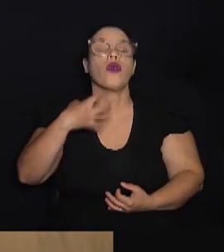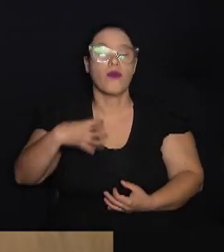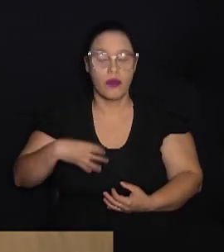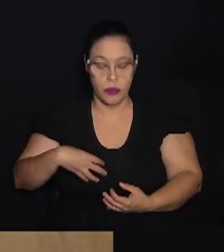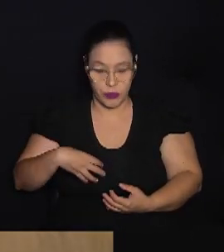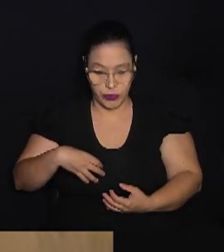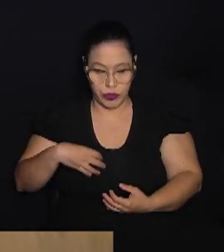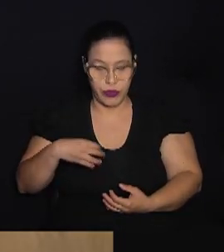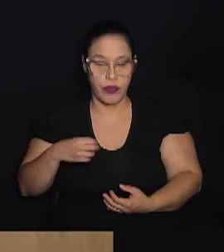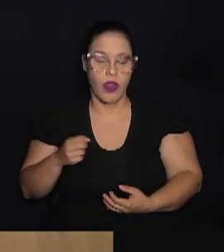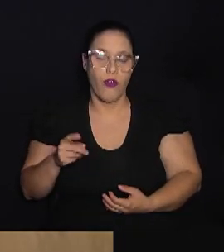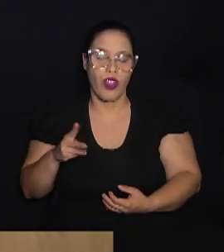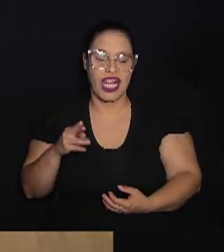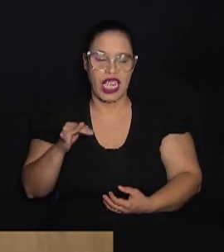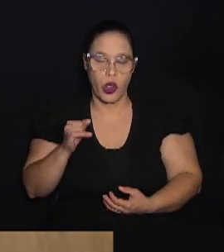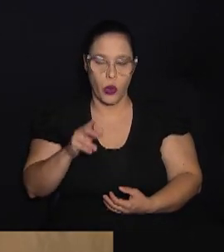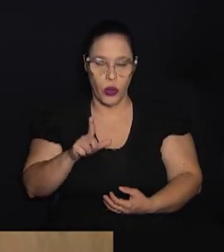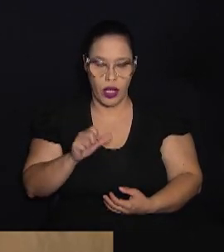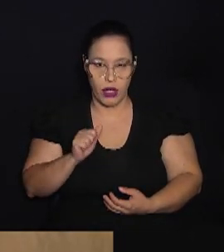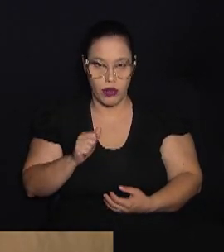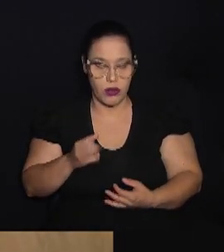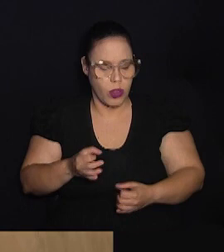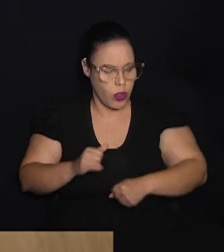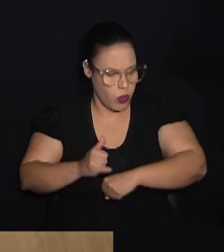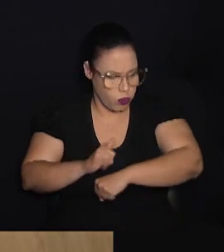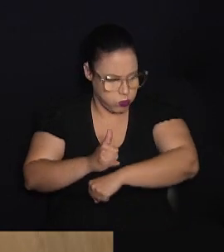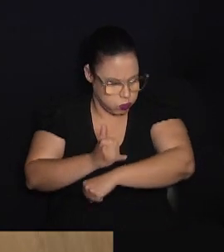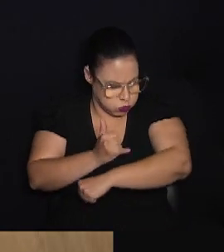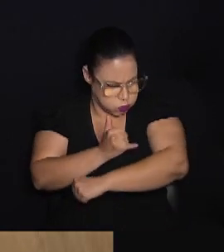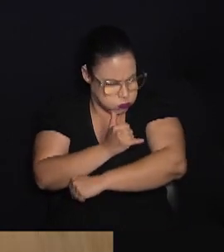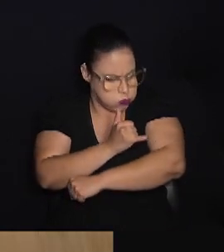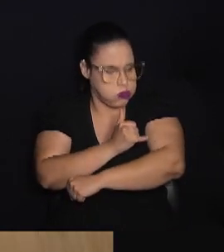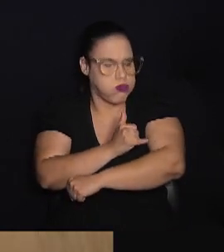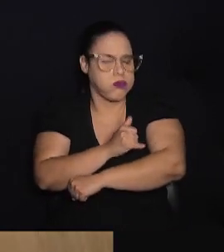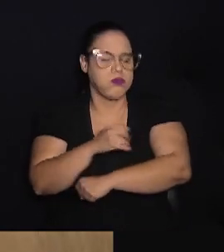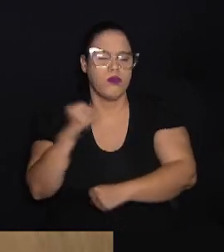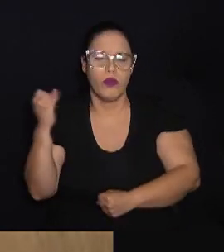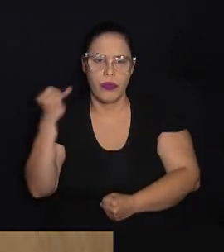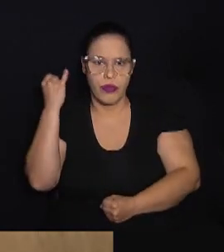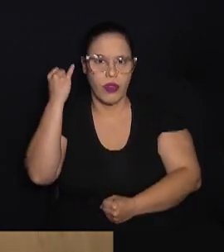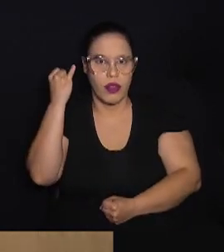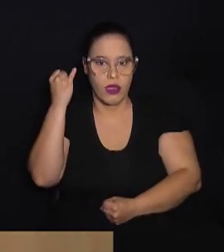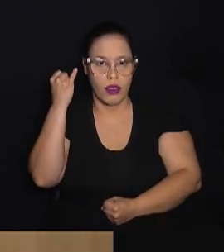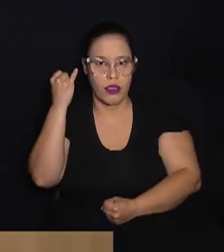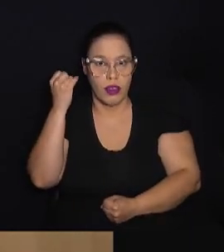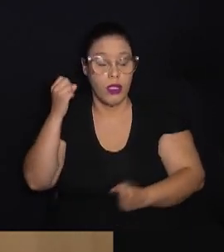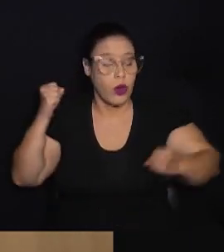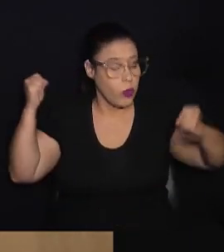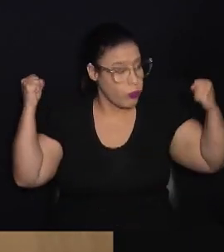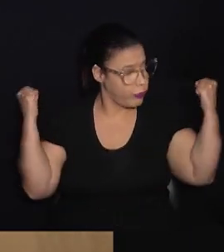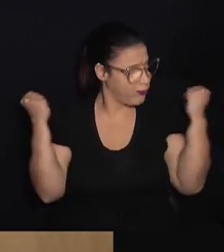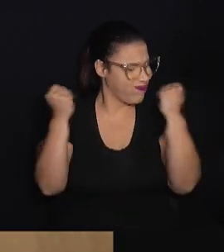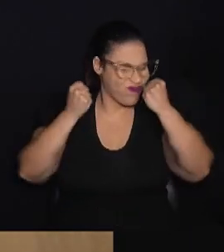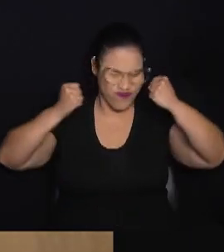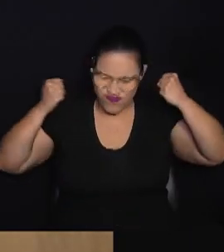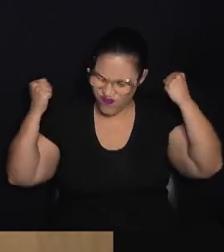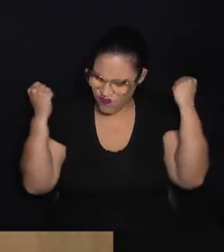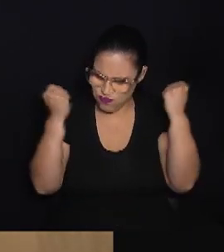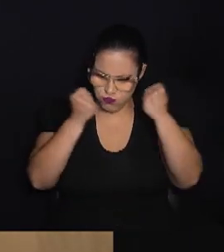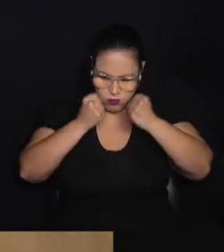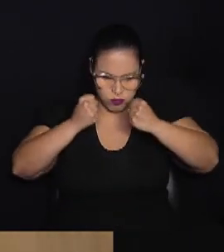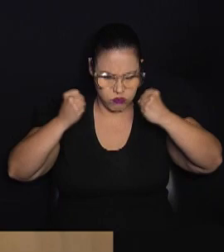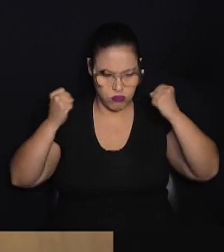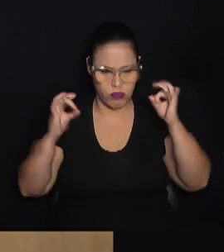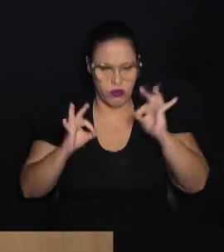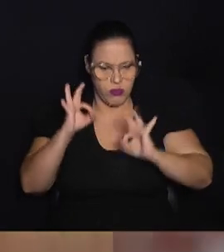de vesícula. Então, o controle de peso é extremamente importante. A realização de atividades físicas, o